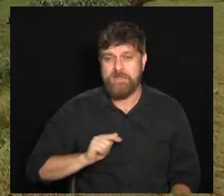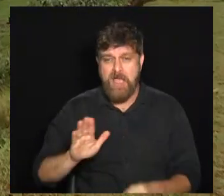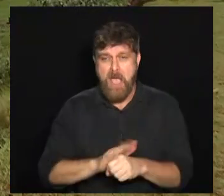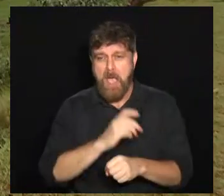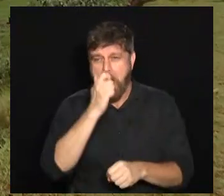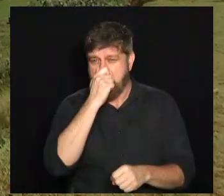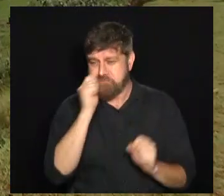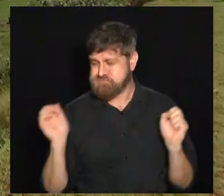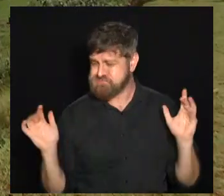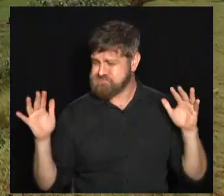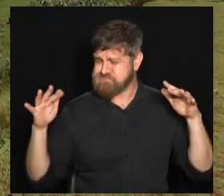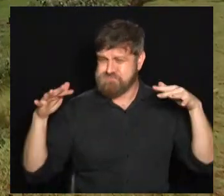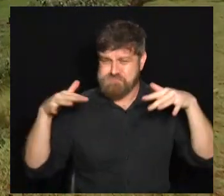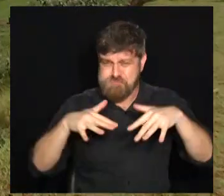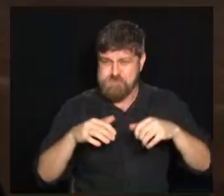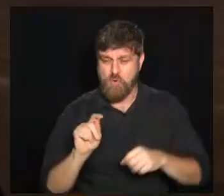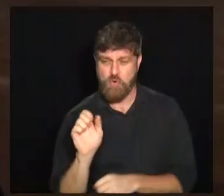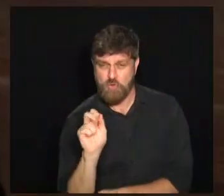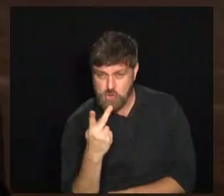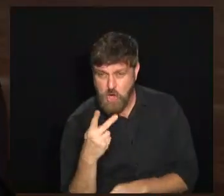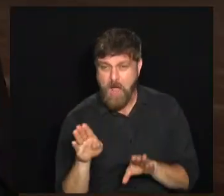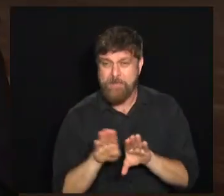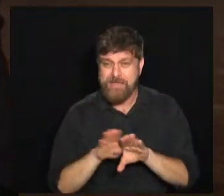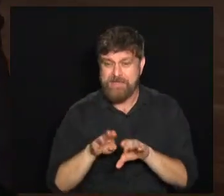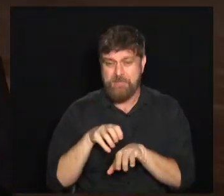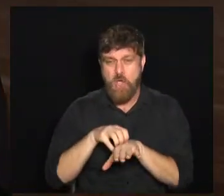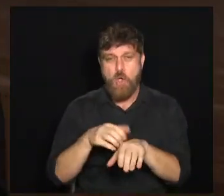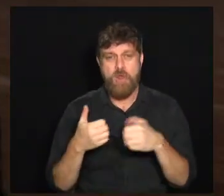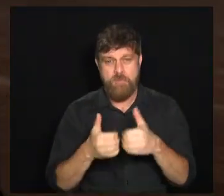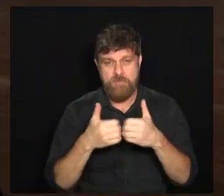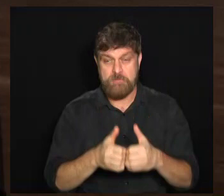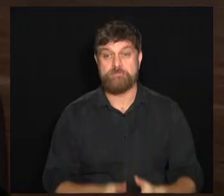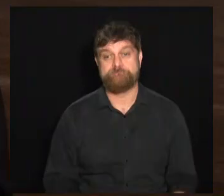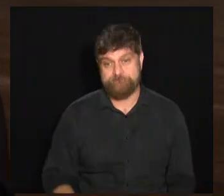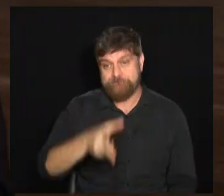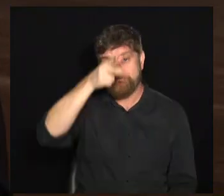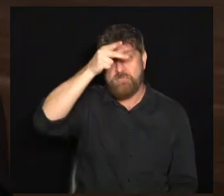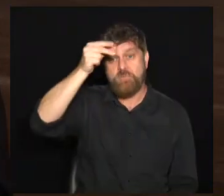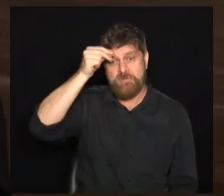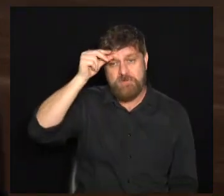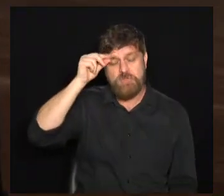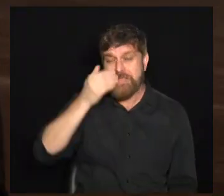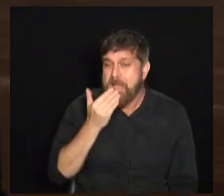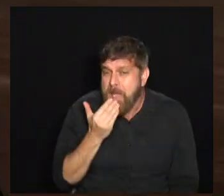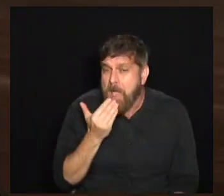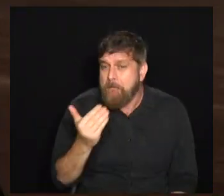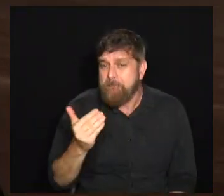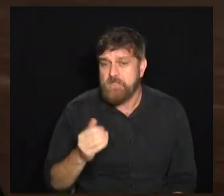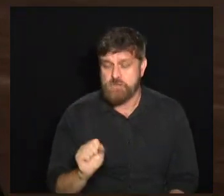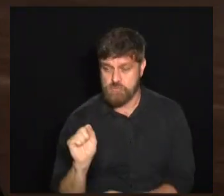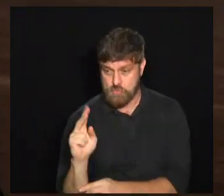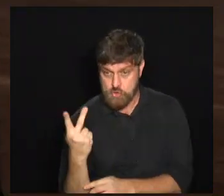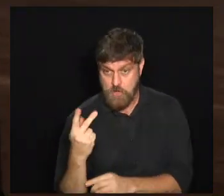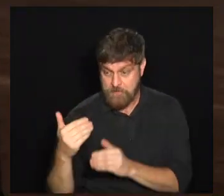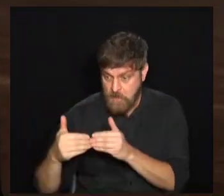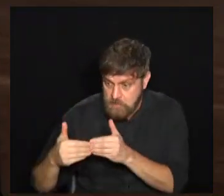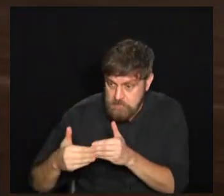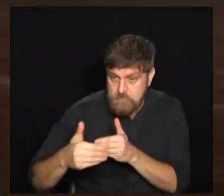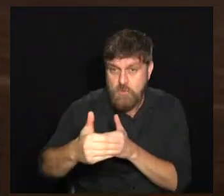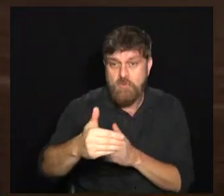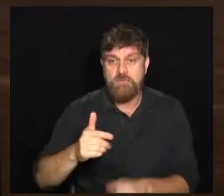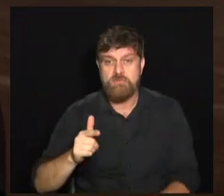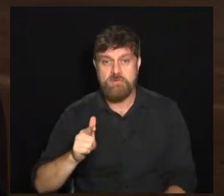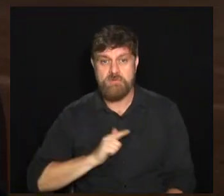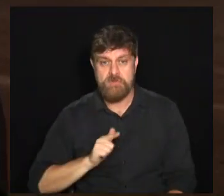nos shoppings e no transporte público. Atendendo aí o pedido do prefeito Jonas Donizete, os shoppings a partir de hoje estão adotando um